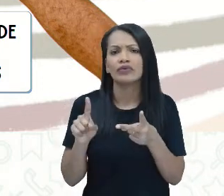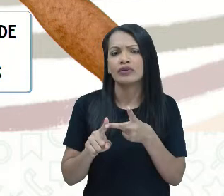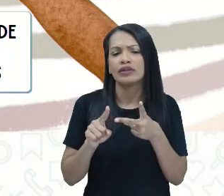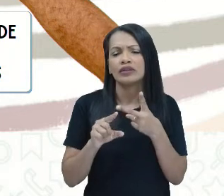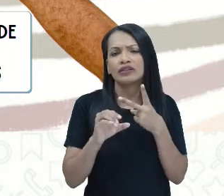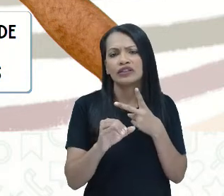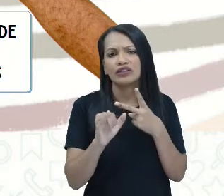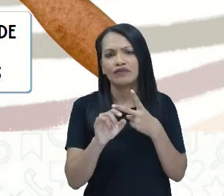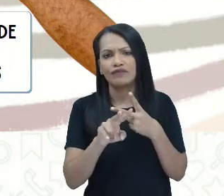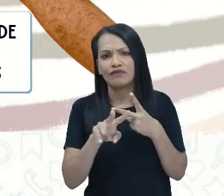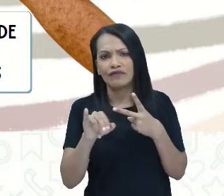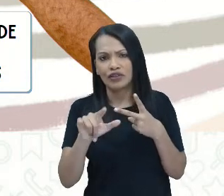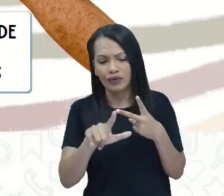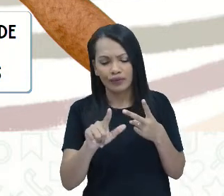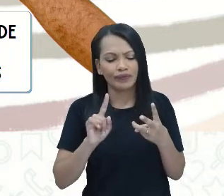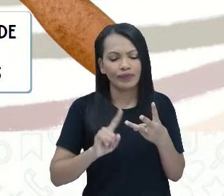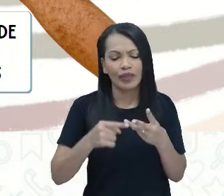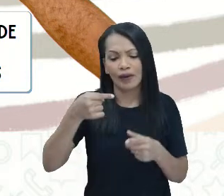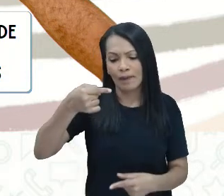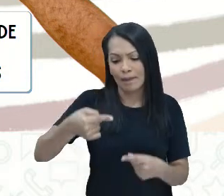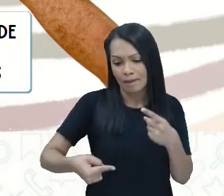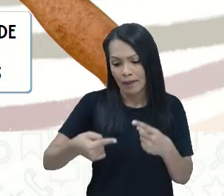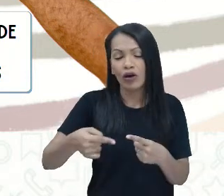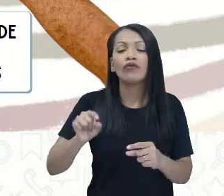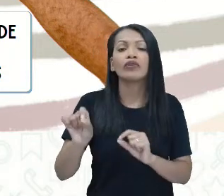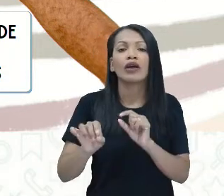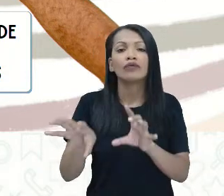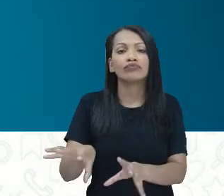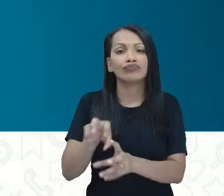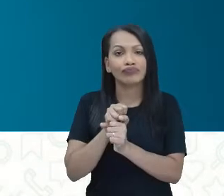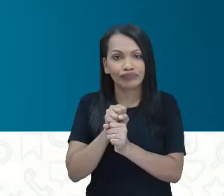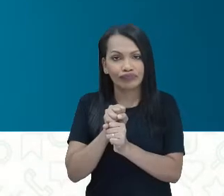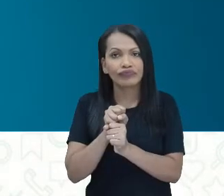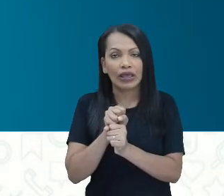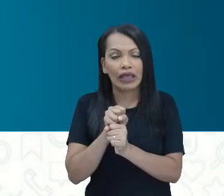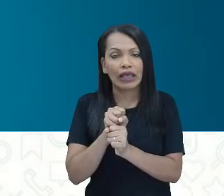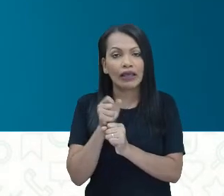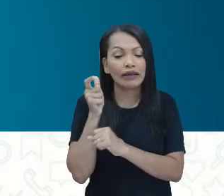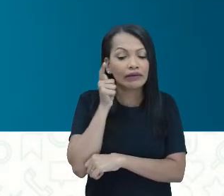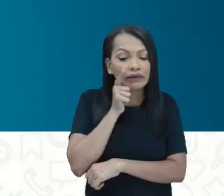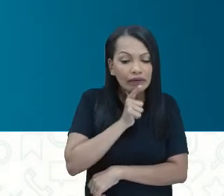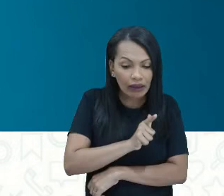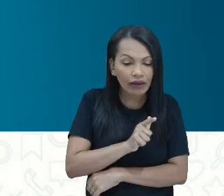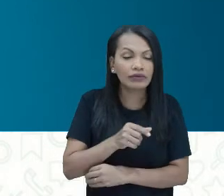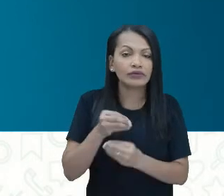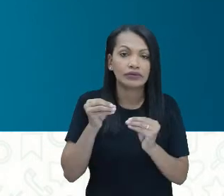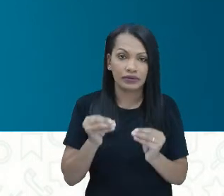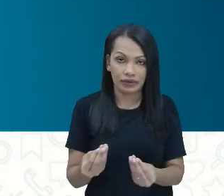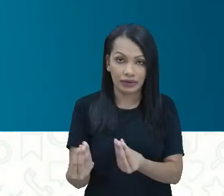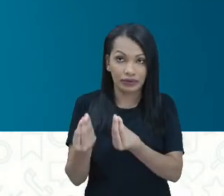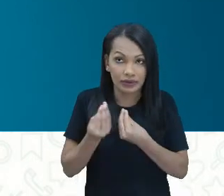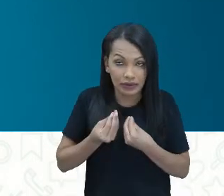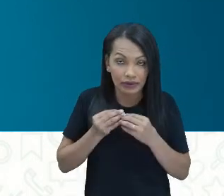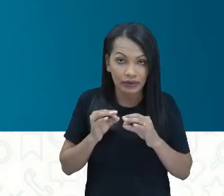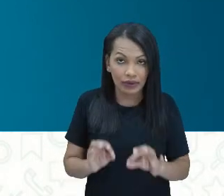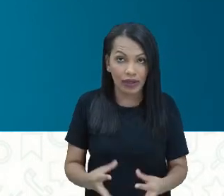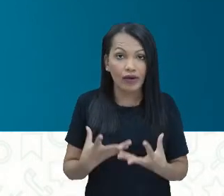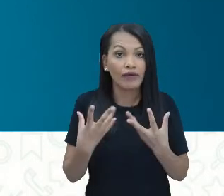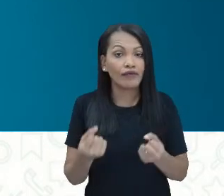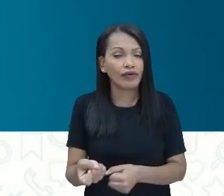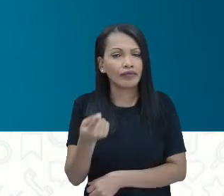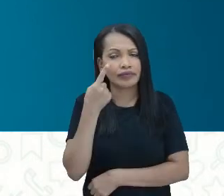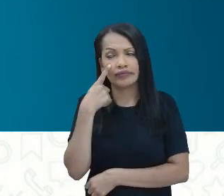políticos, eles foram direitos adquiridos, certo? Então, olha aí, vamos ficar atento.